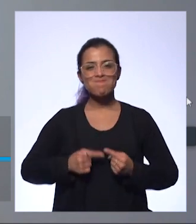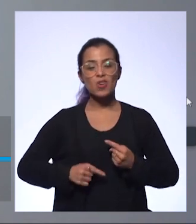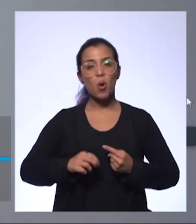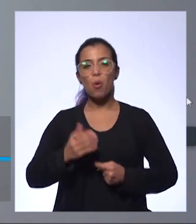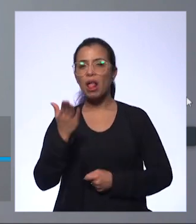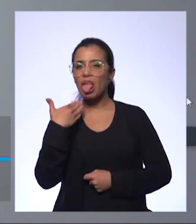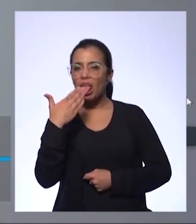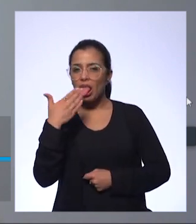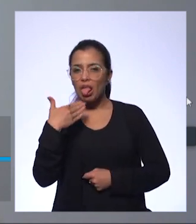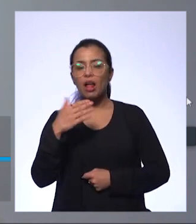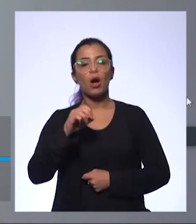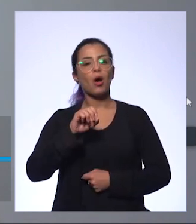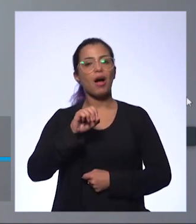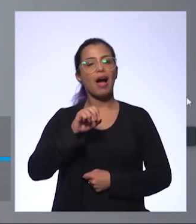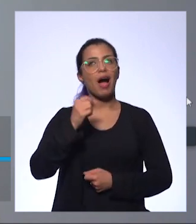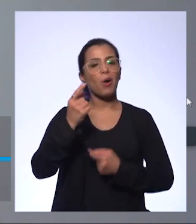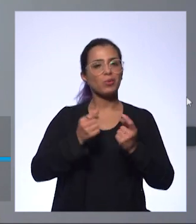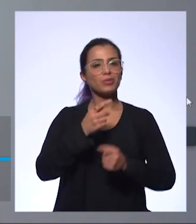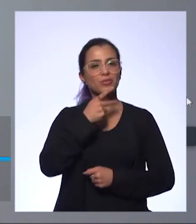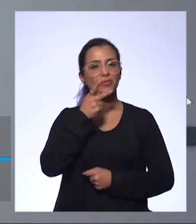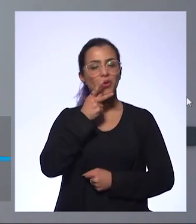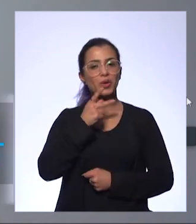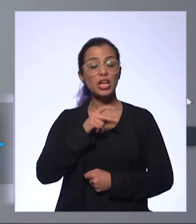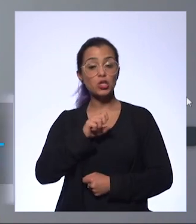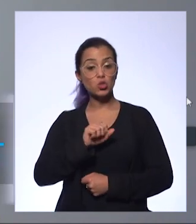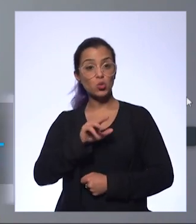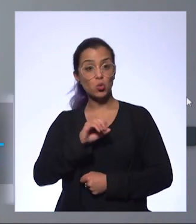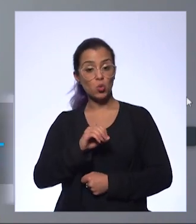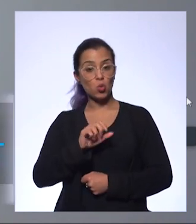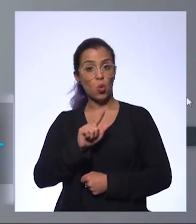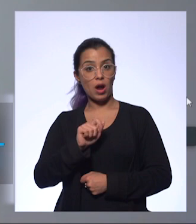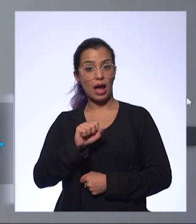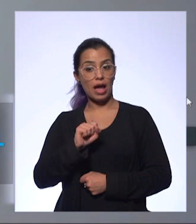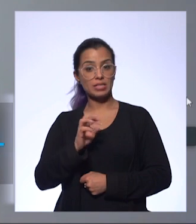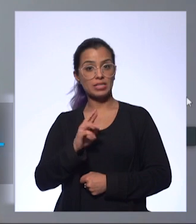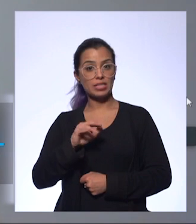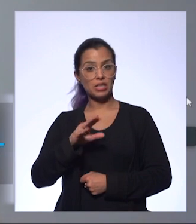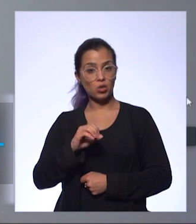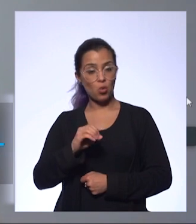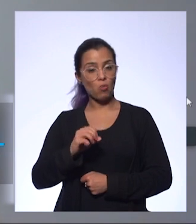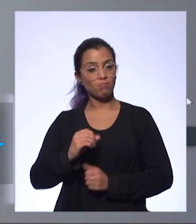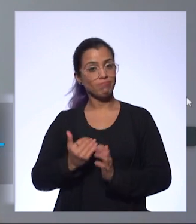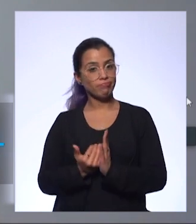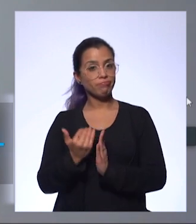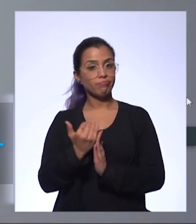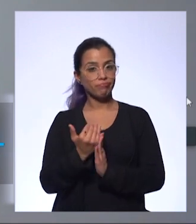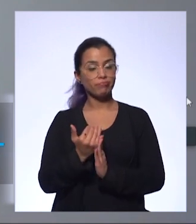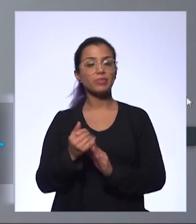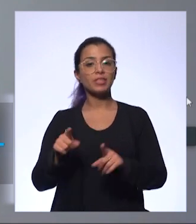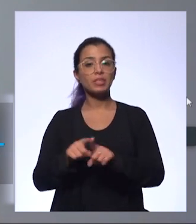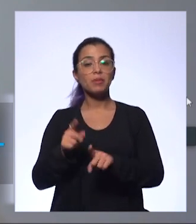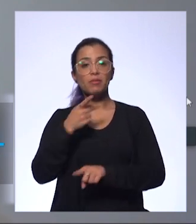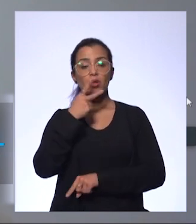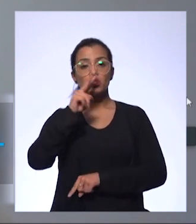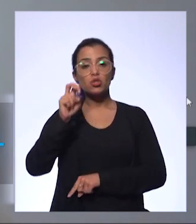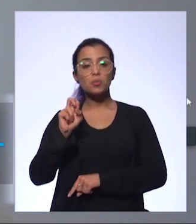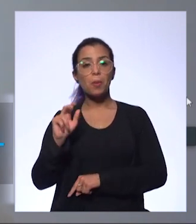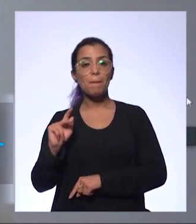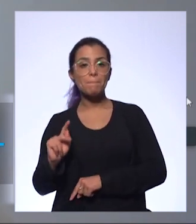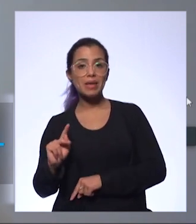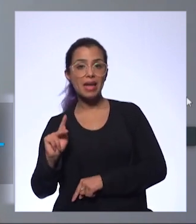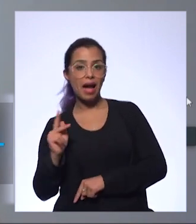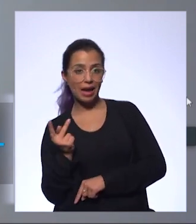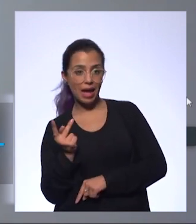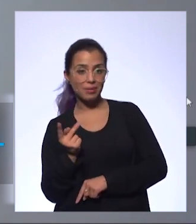picante. Aí outros colocaram que era excesso do suco gástrico, né? E falou também que é em relação ao pH. Como nós vimos no